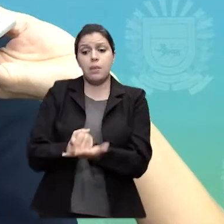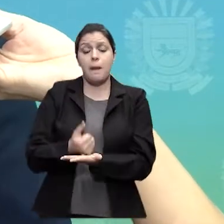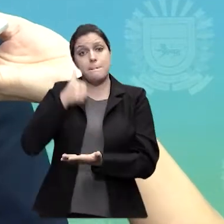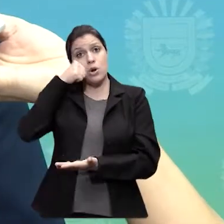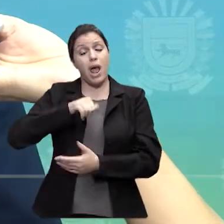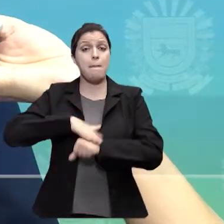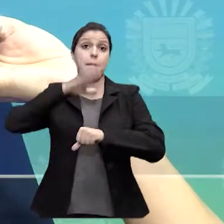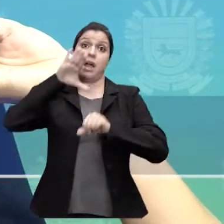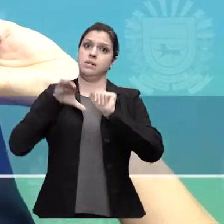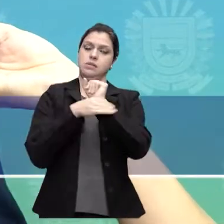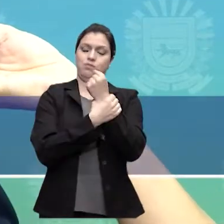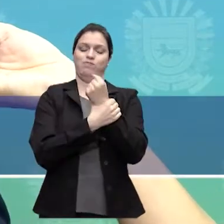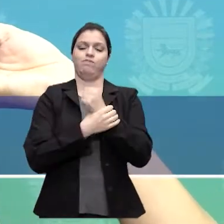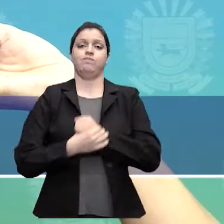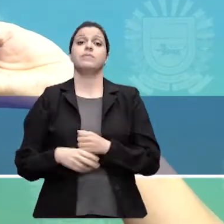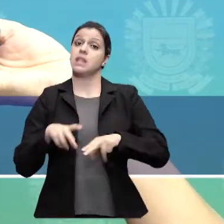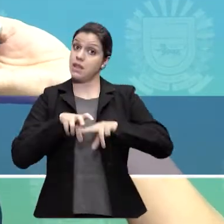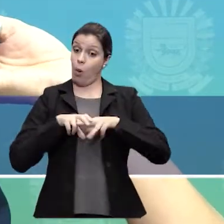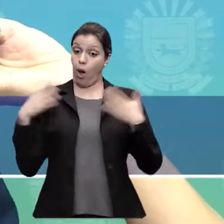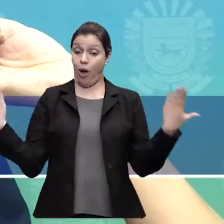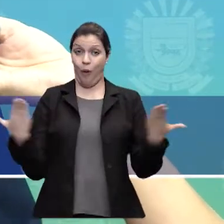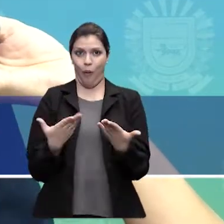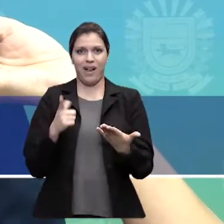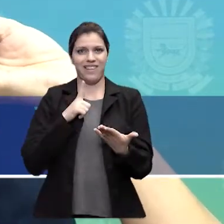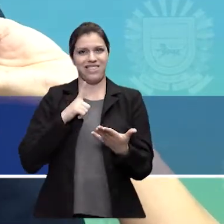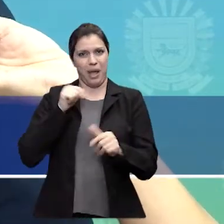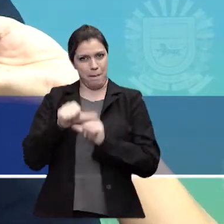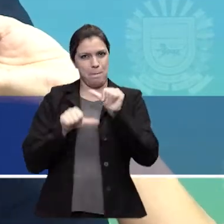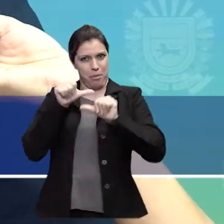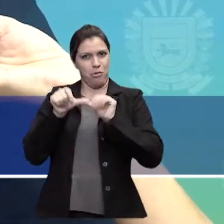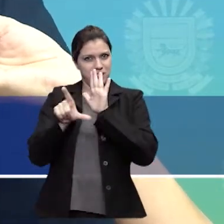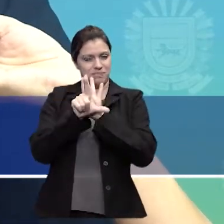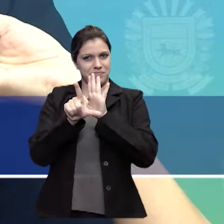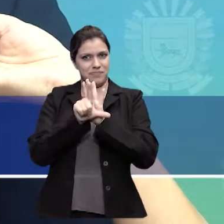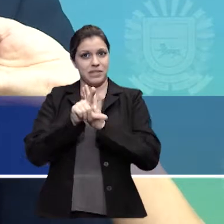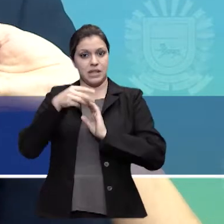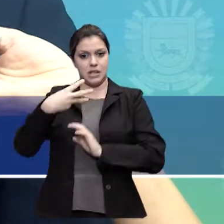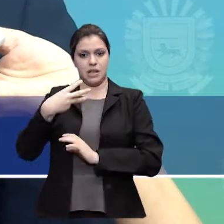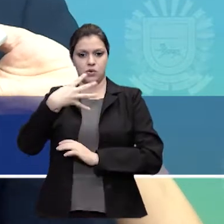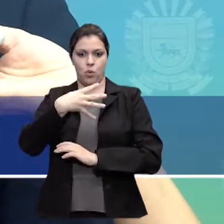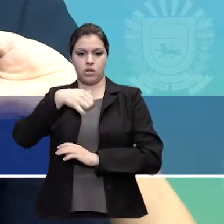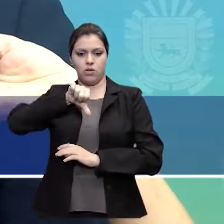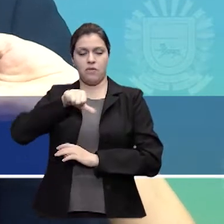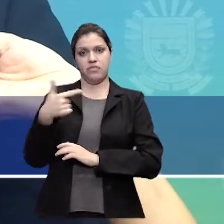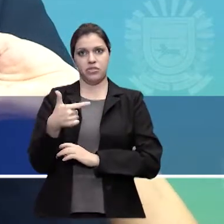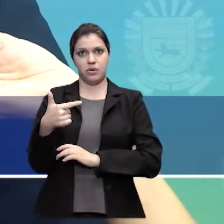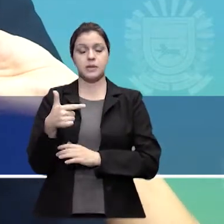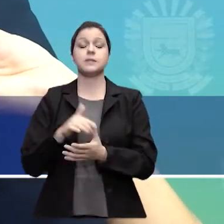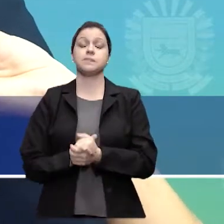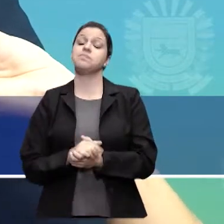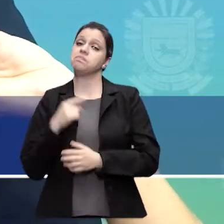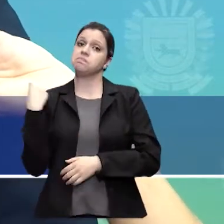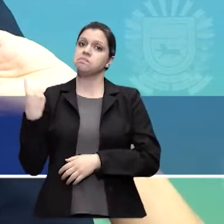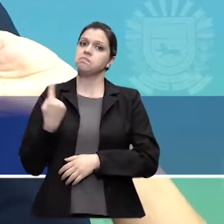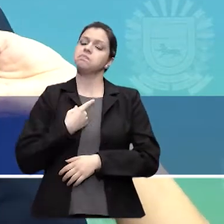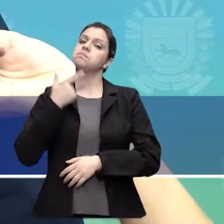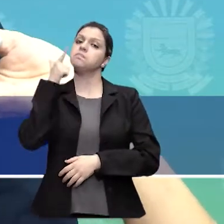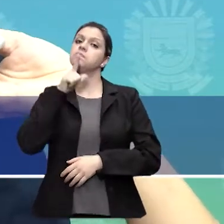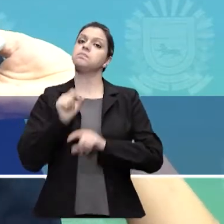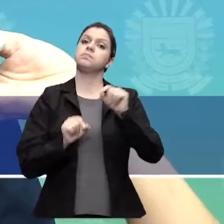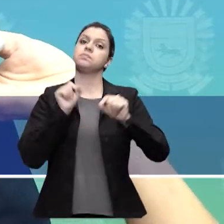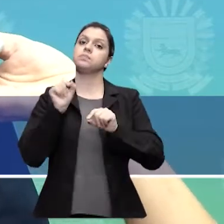e implementar para que as mulheres tenham mais segurança. Então, através de uma modificação em uma lei, a